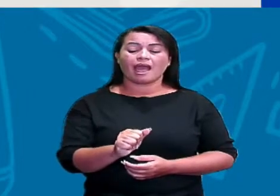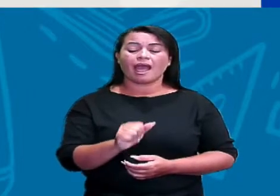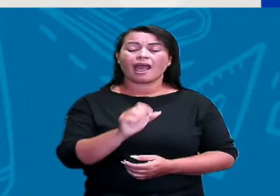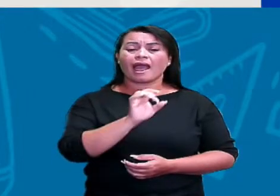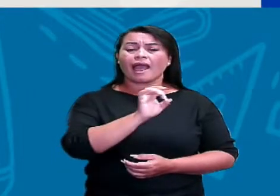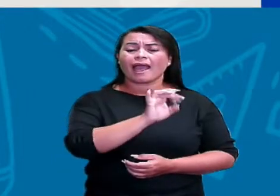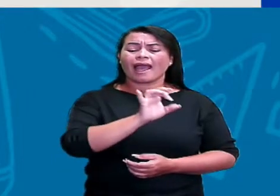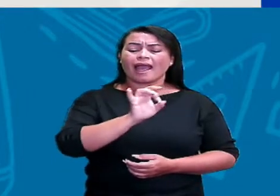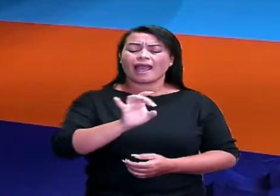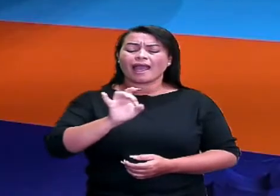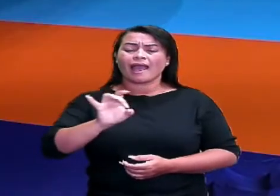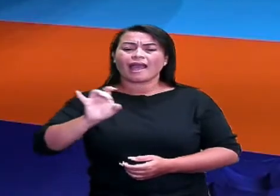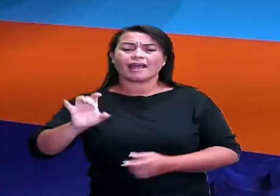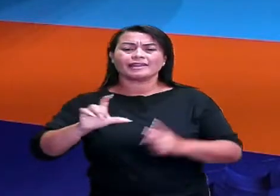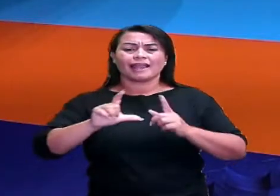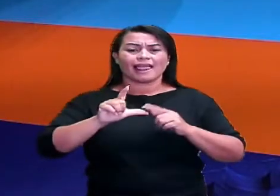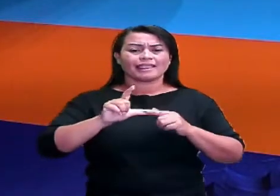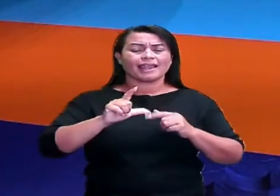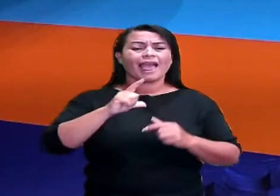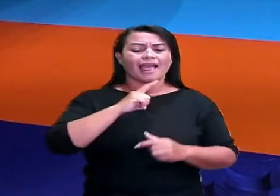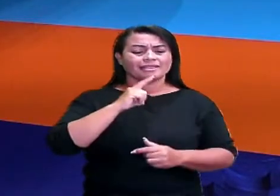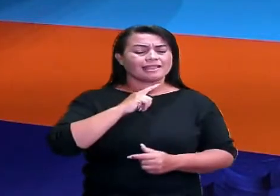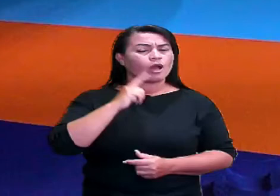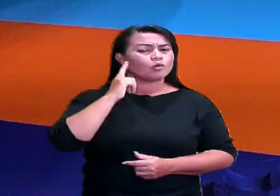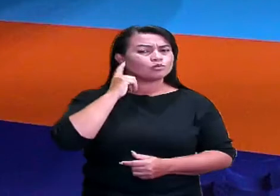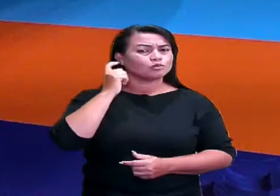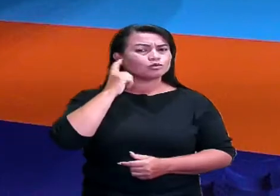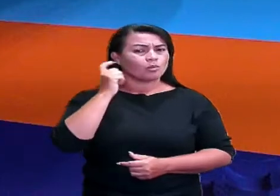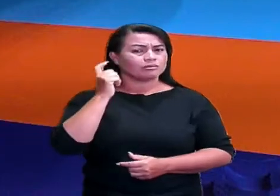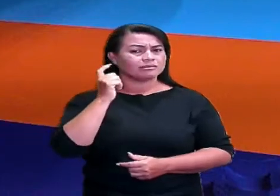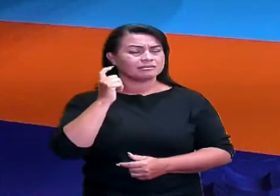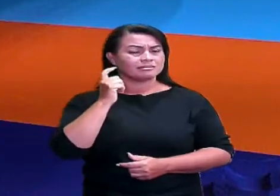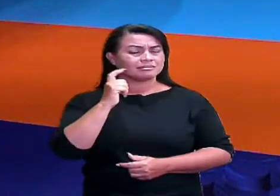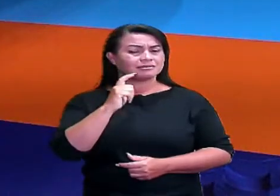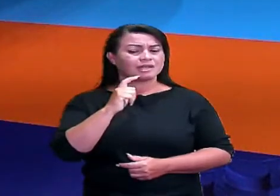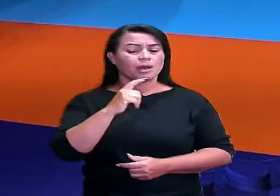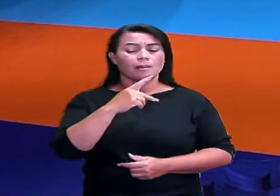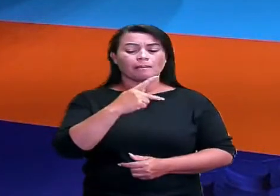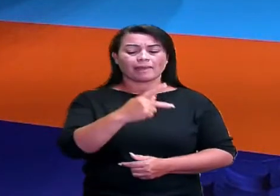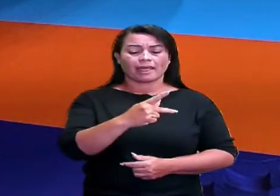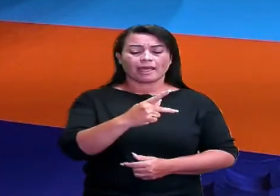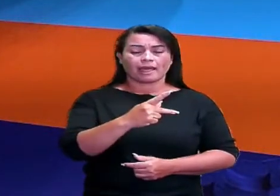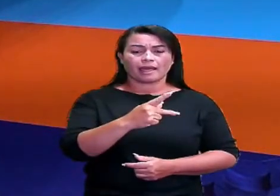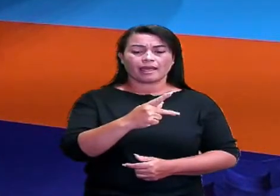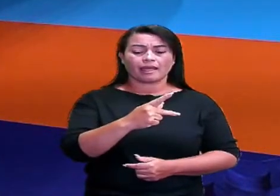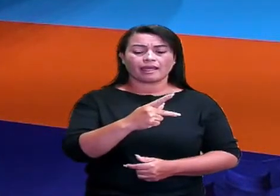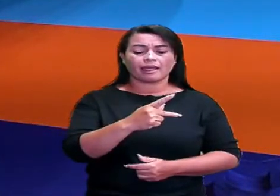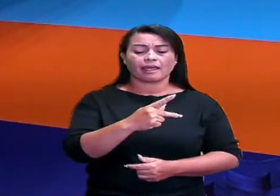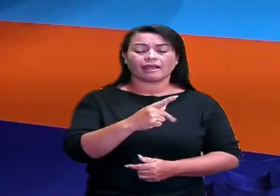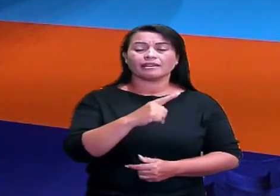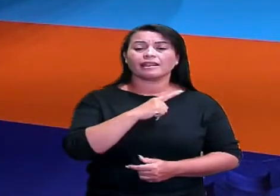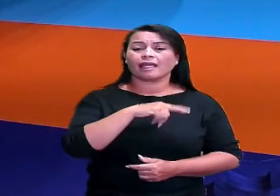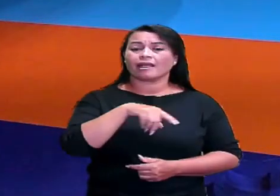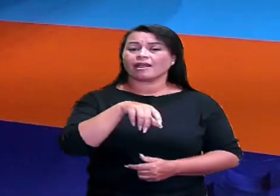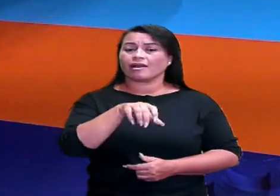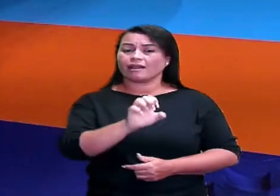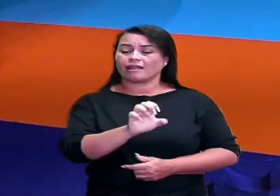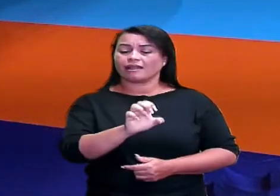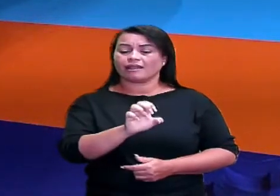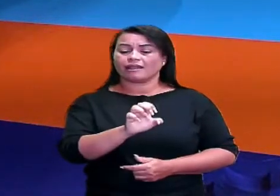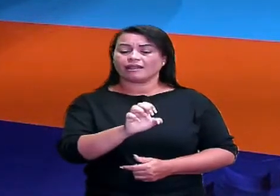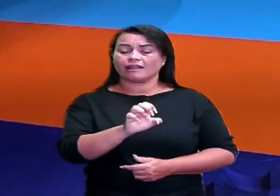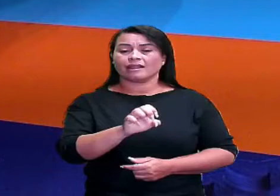letrinha dessa tem um som. Então, a letra P, ela tem o som do P. A letra E,